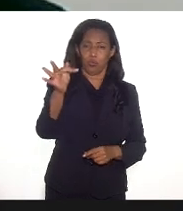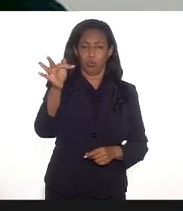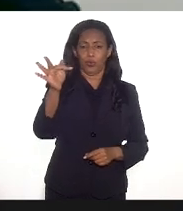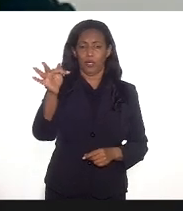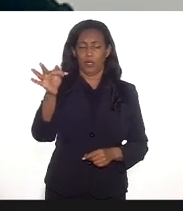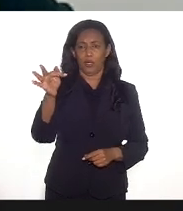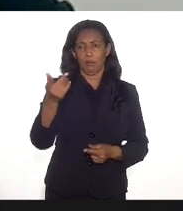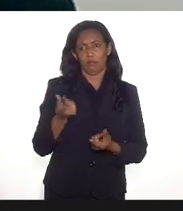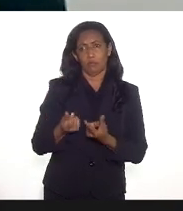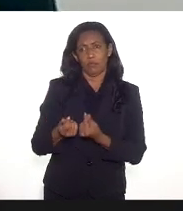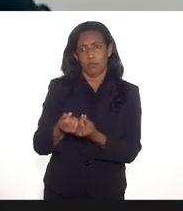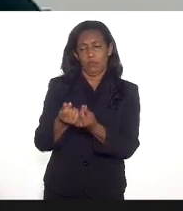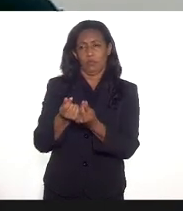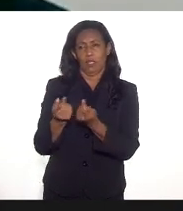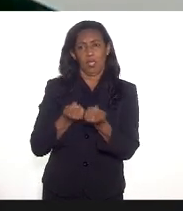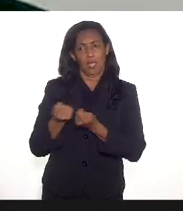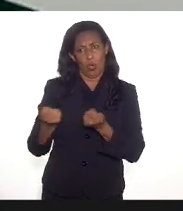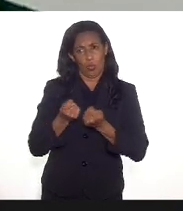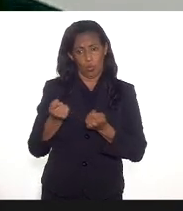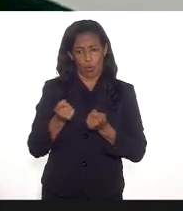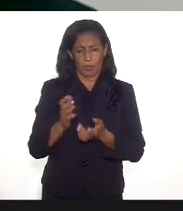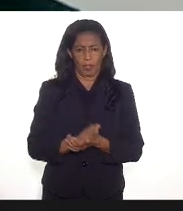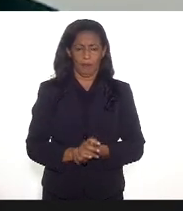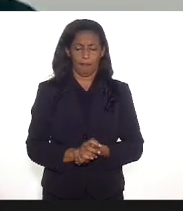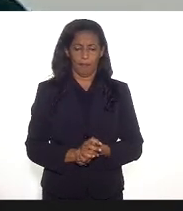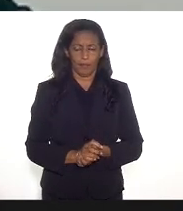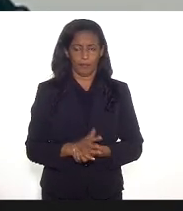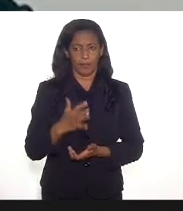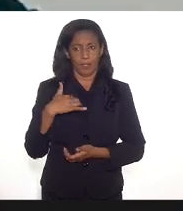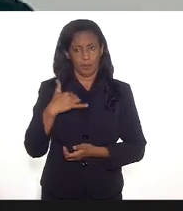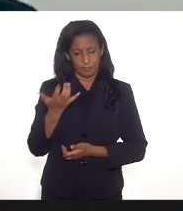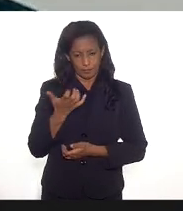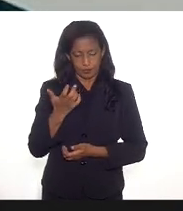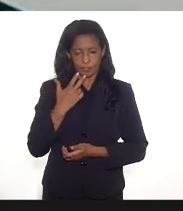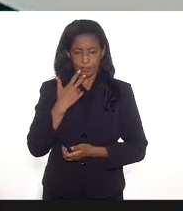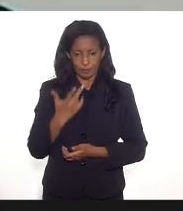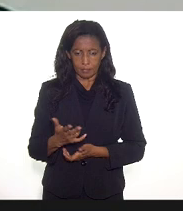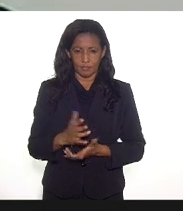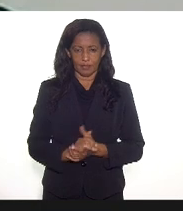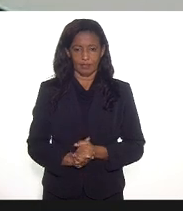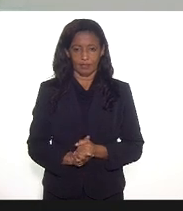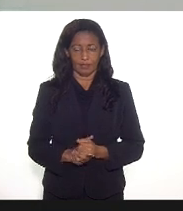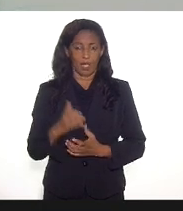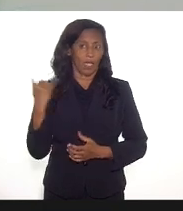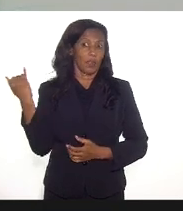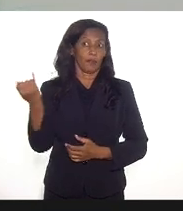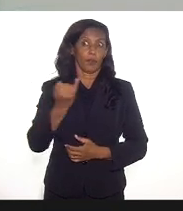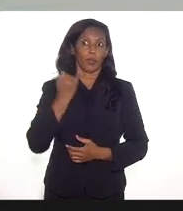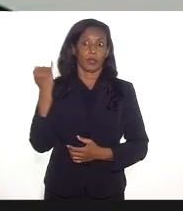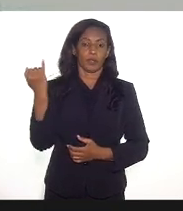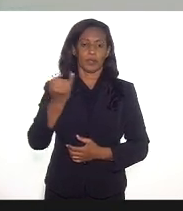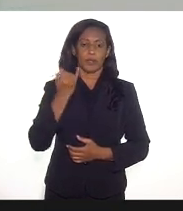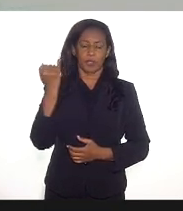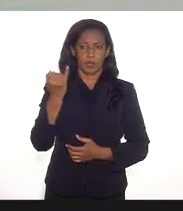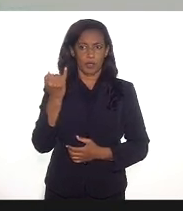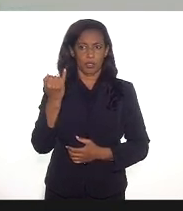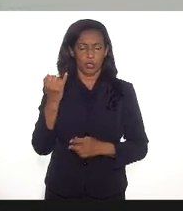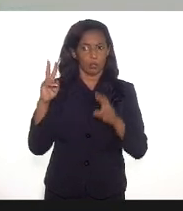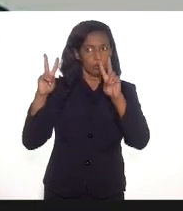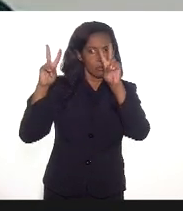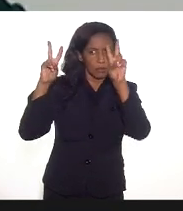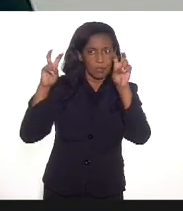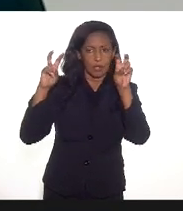parte financeira e econômica do Estado do Rio de Janeiro. Então, fica aqui minha contribuição. Eu quero dizer a Vossa Excelência mais uma vez da maneira importante que traz esse